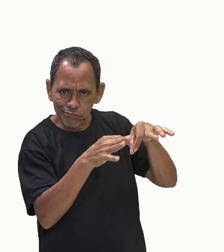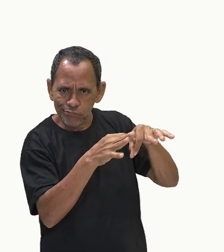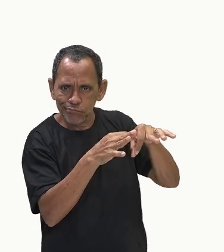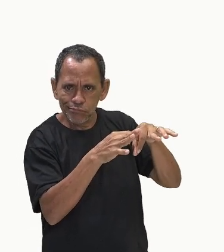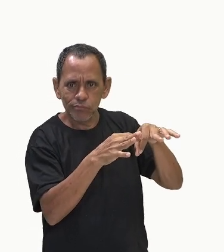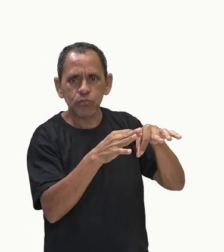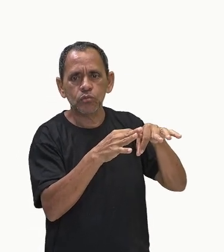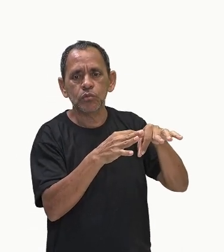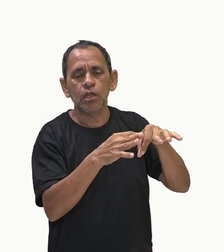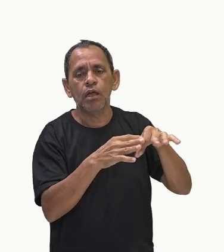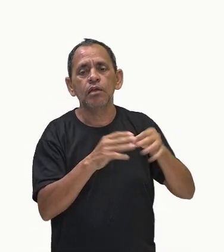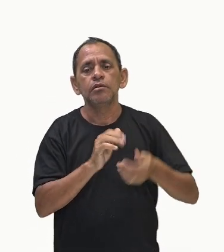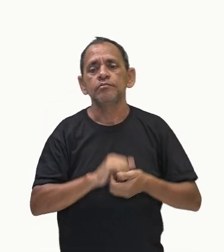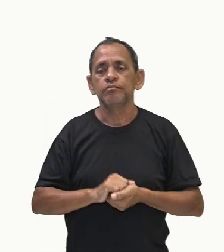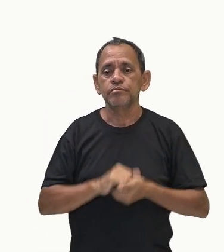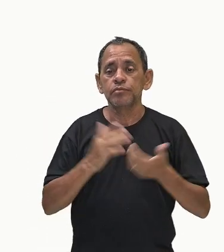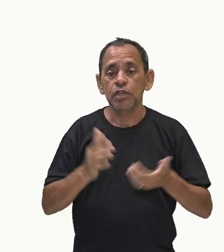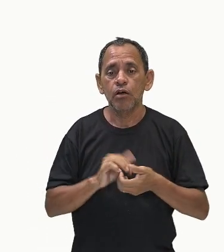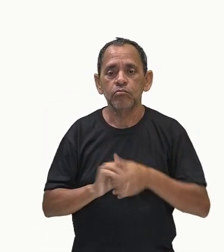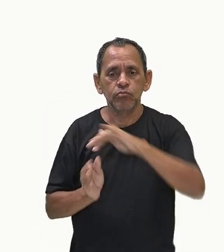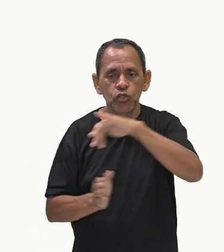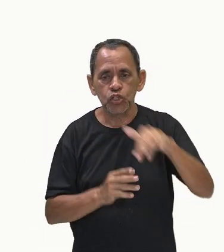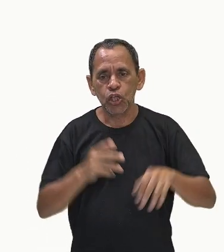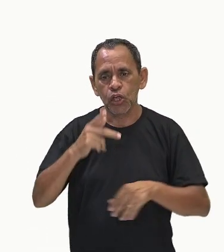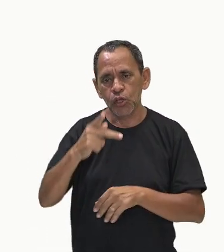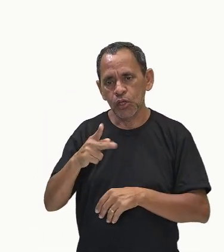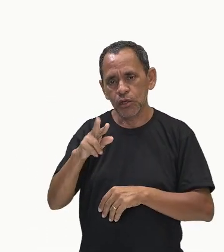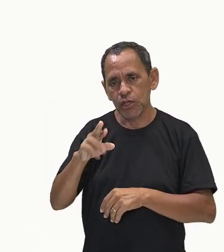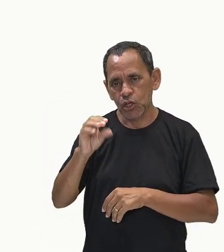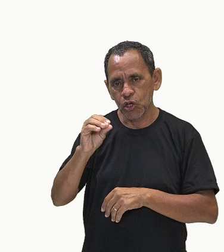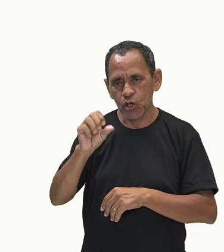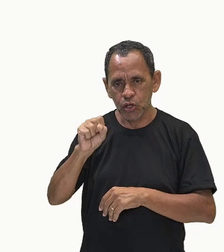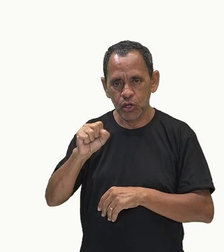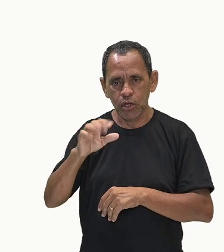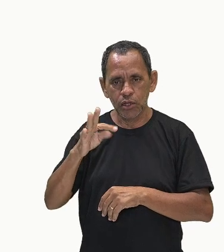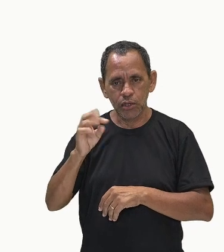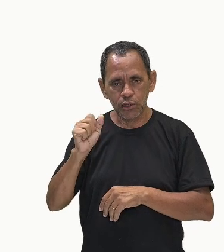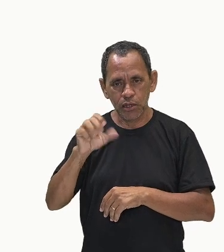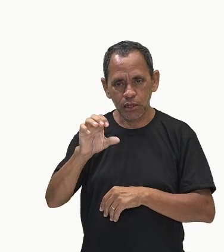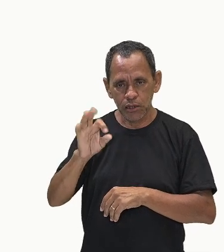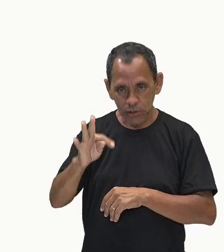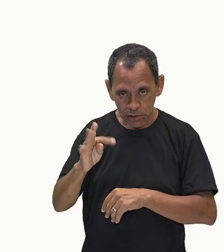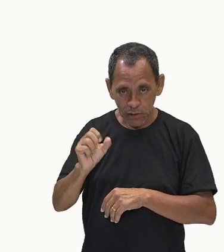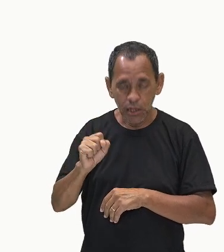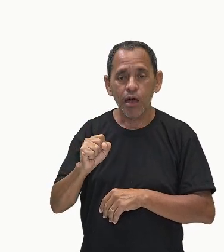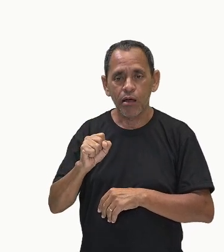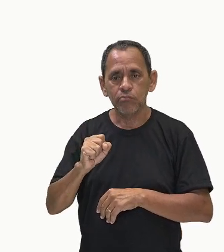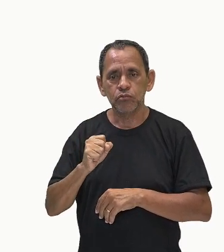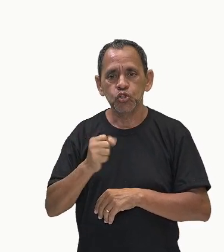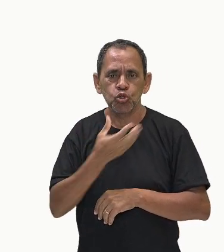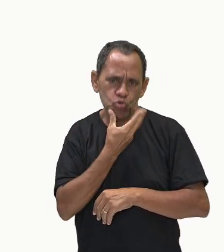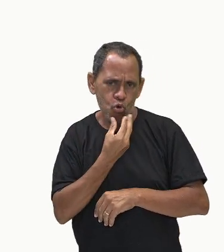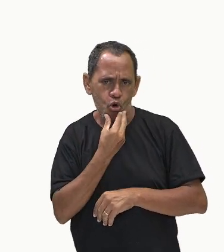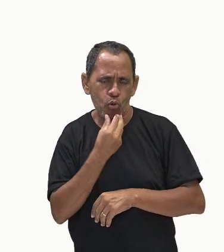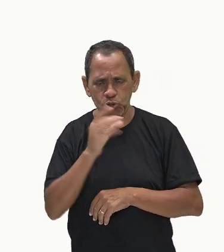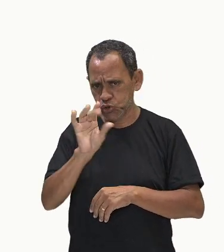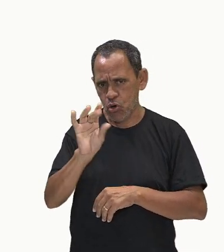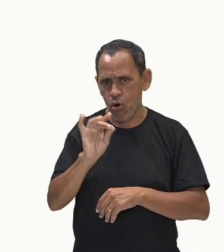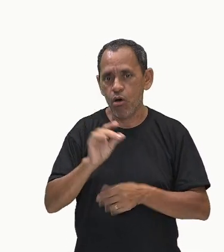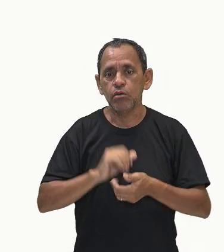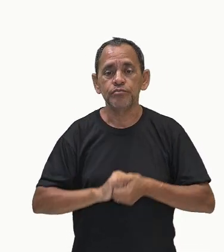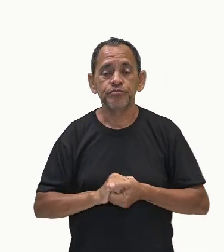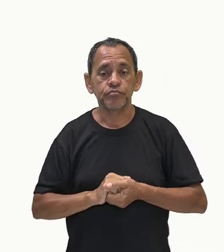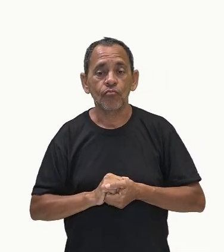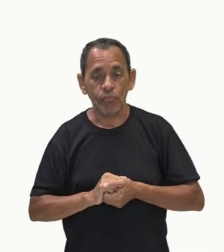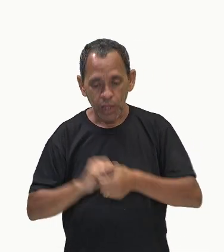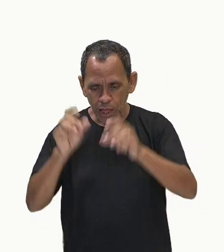só vai estar presente no homem. É uma particularidade da anatomia humana, não masculina, ela